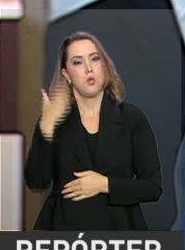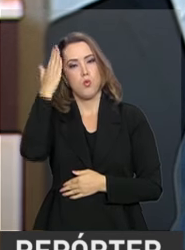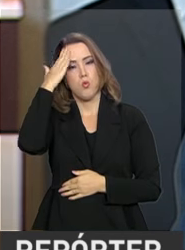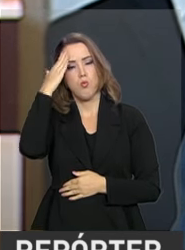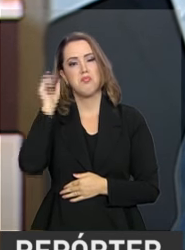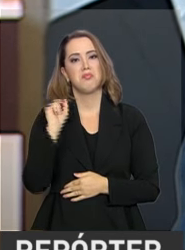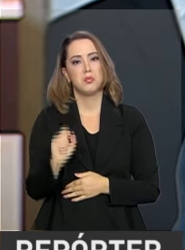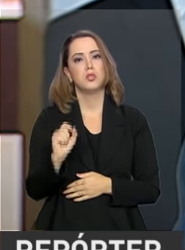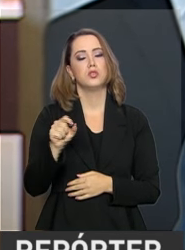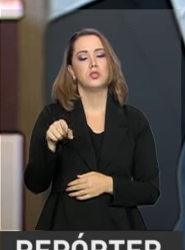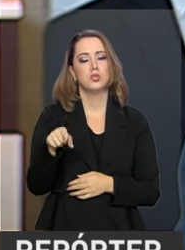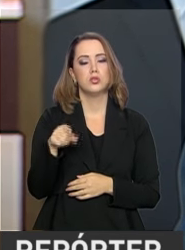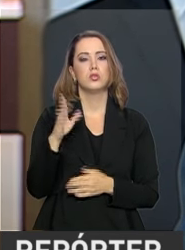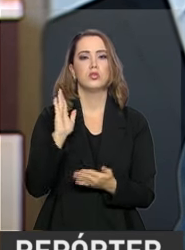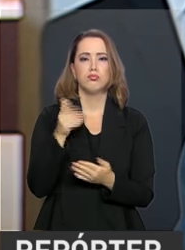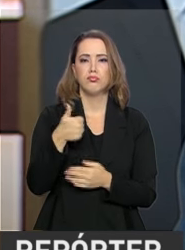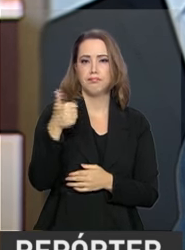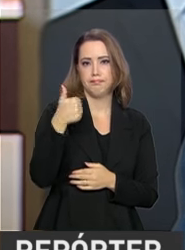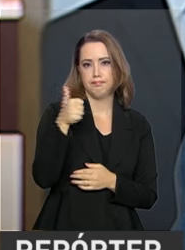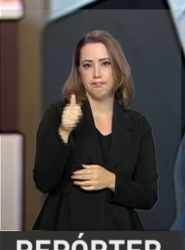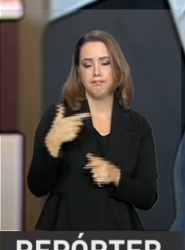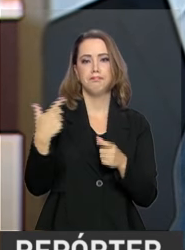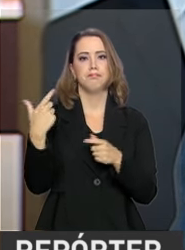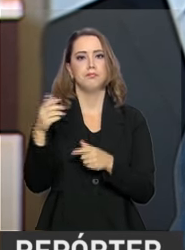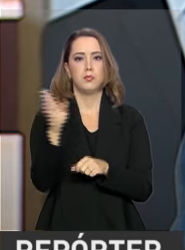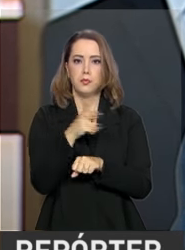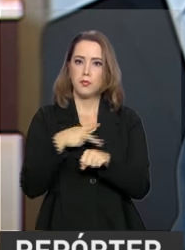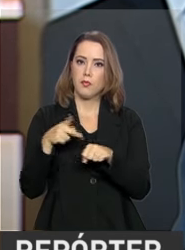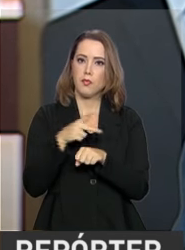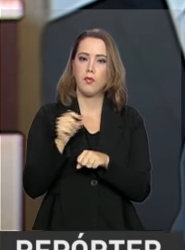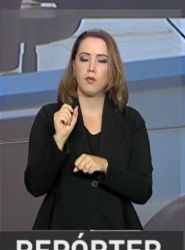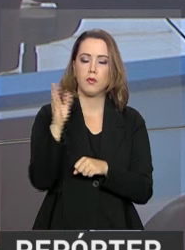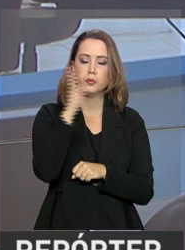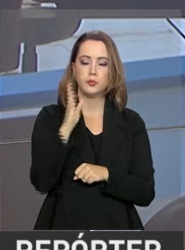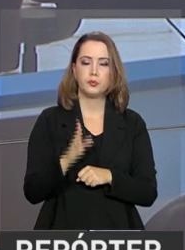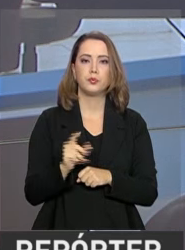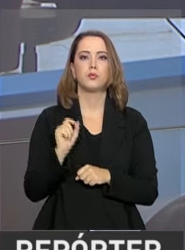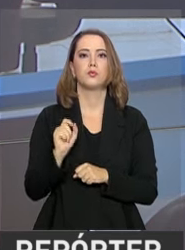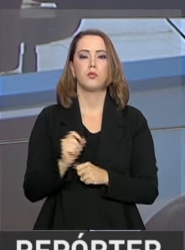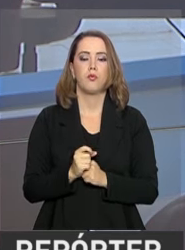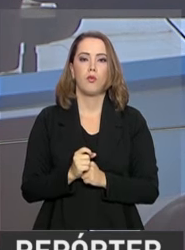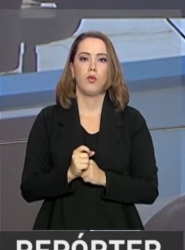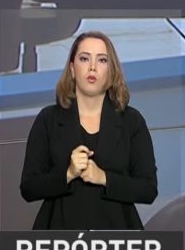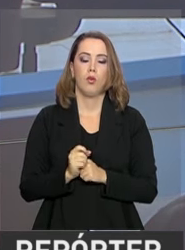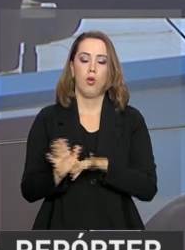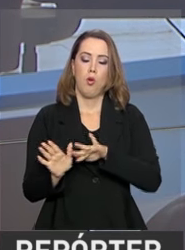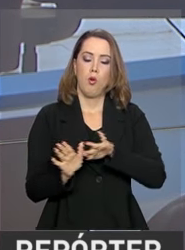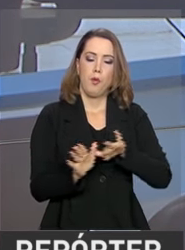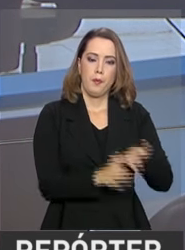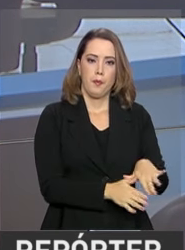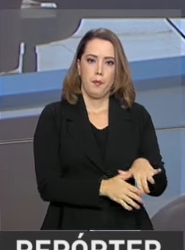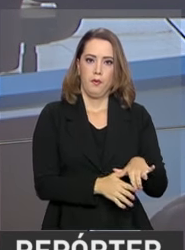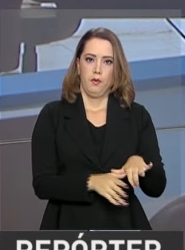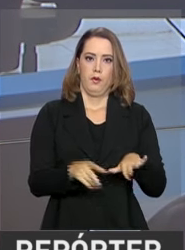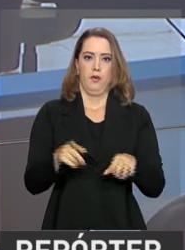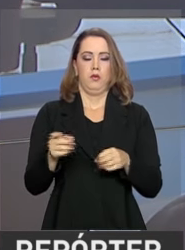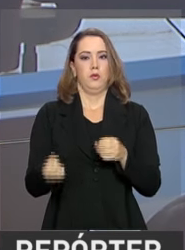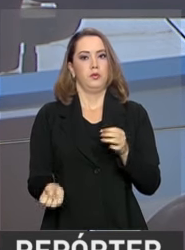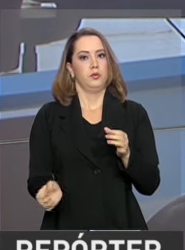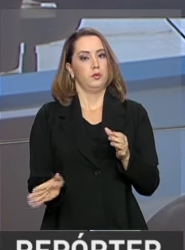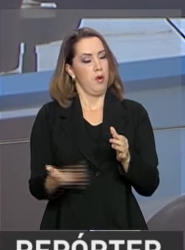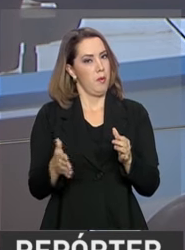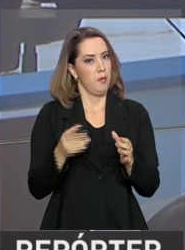em matéria de si só quis de investimentos no país desvios a produção de petróleo e gás natural cresceu